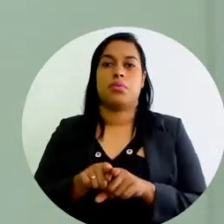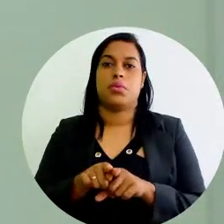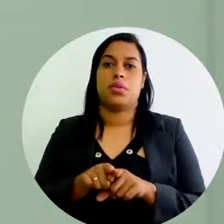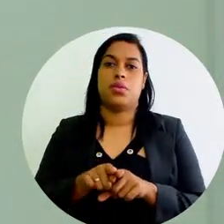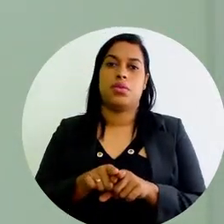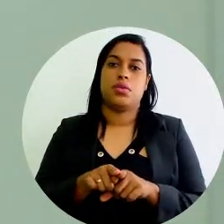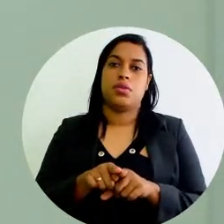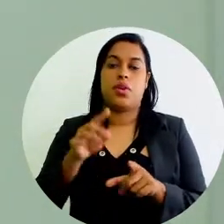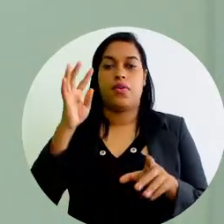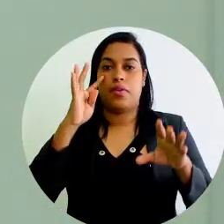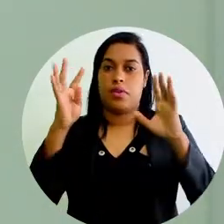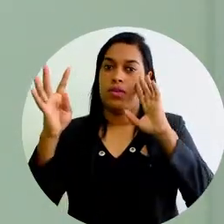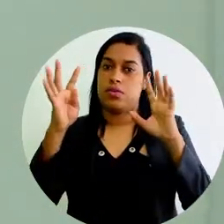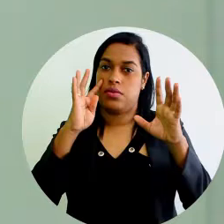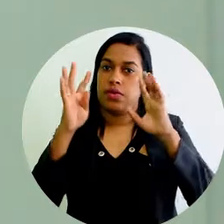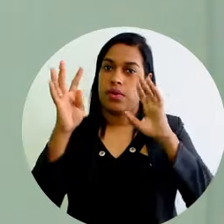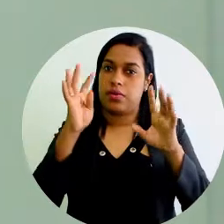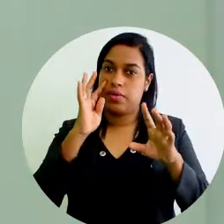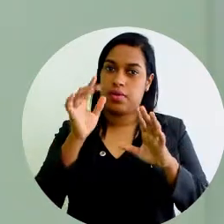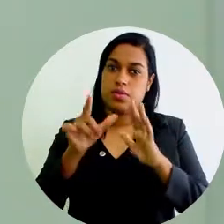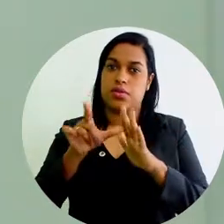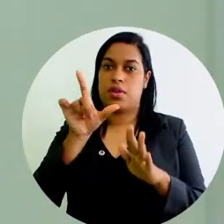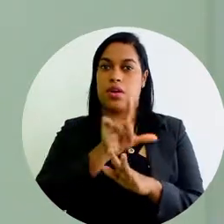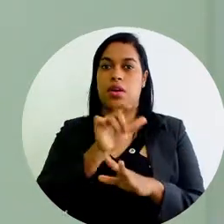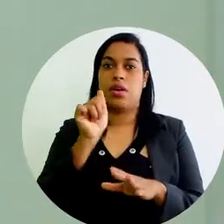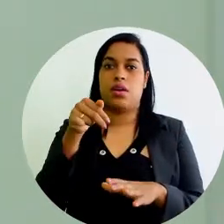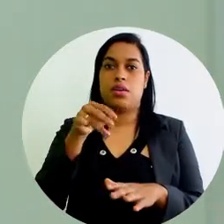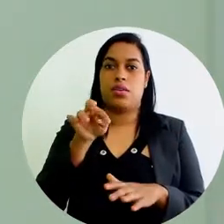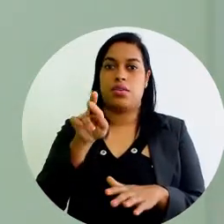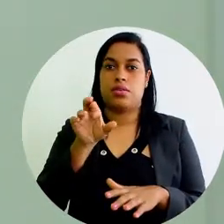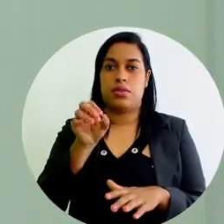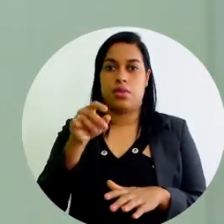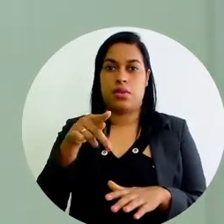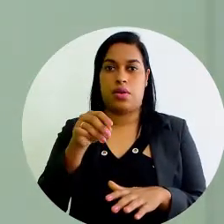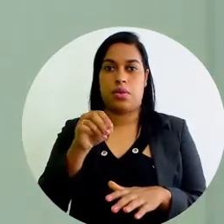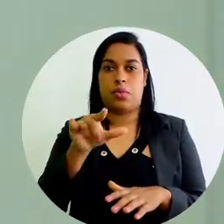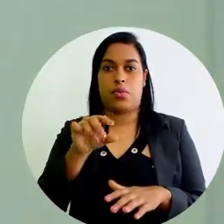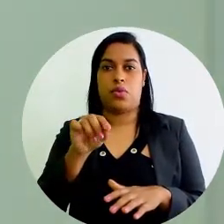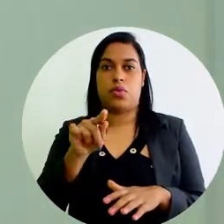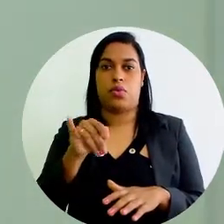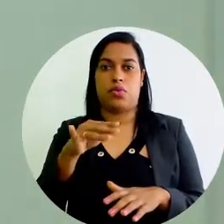Cultura, abordagens filosóficas e antropológicas.